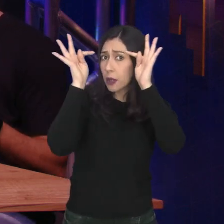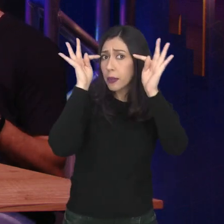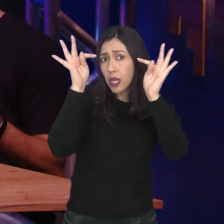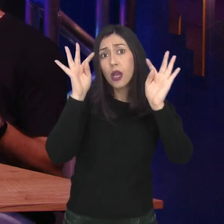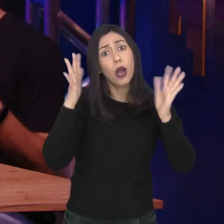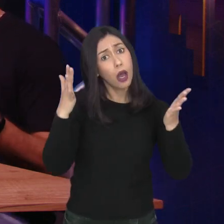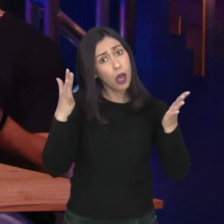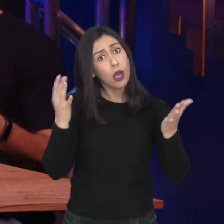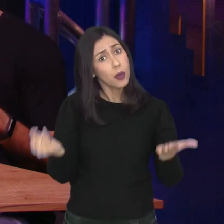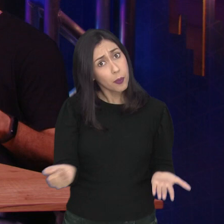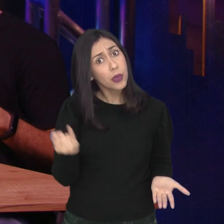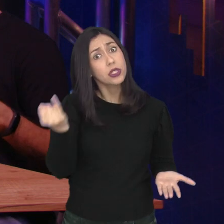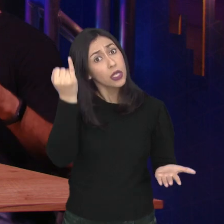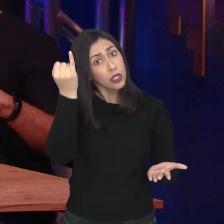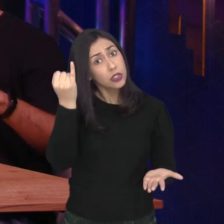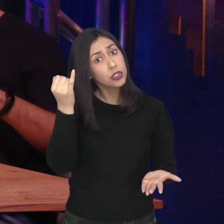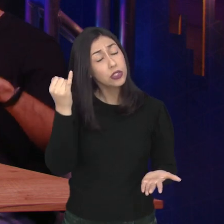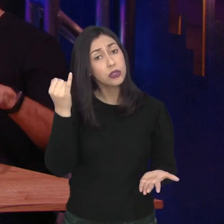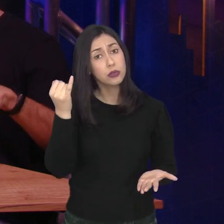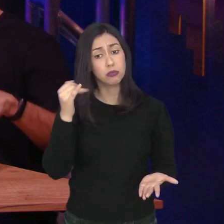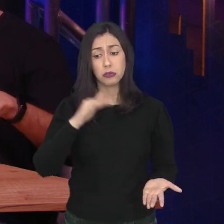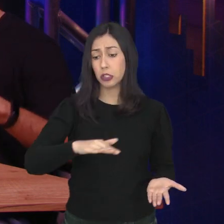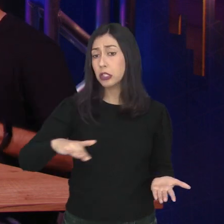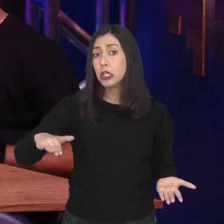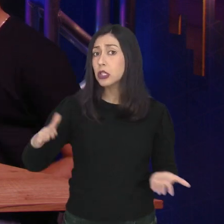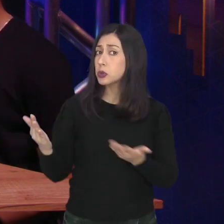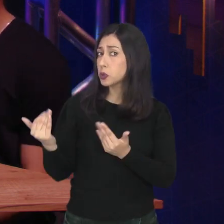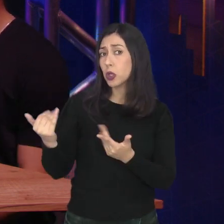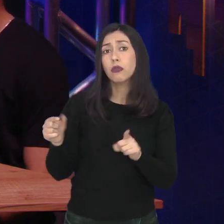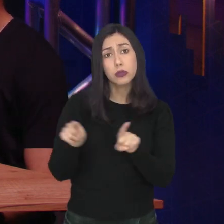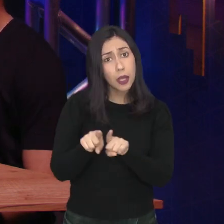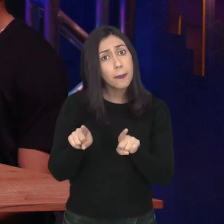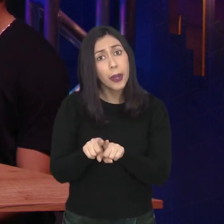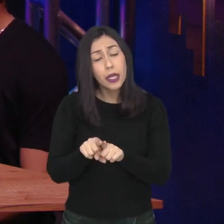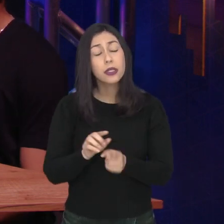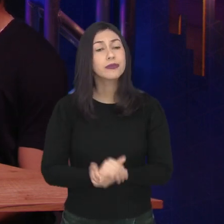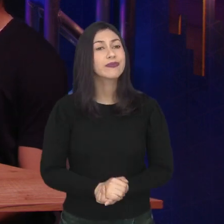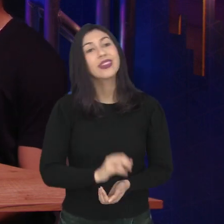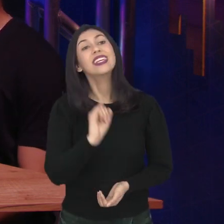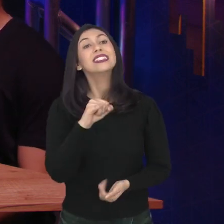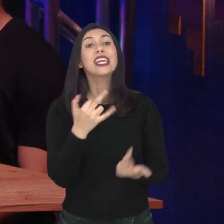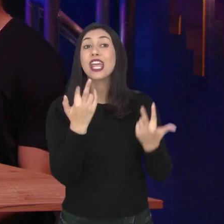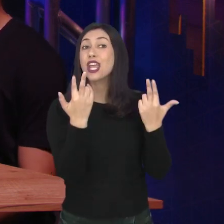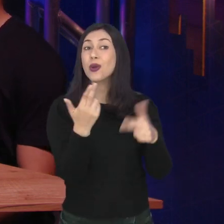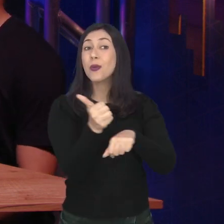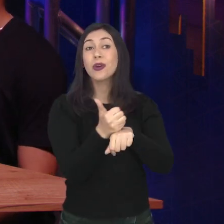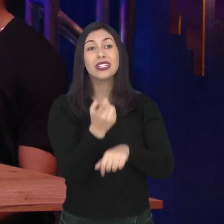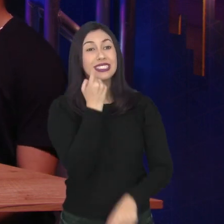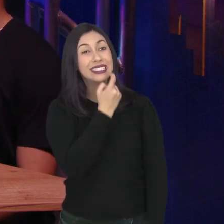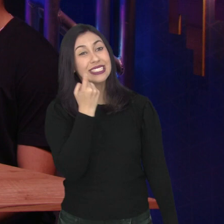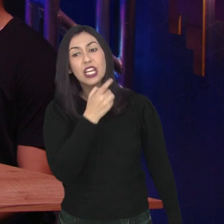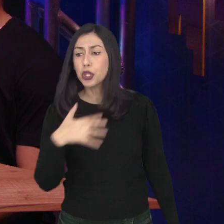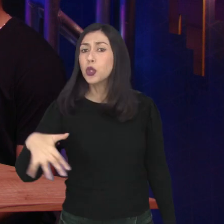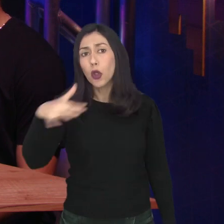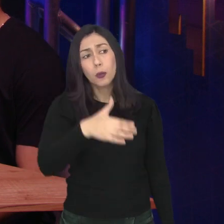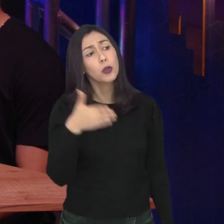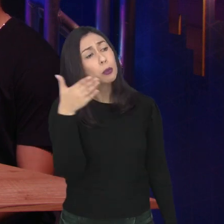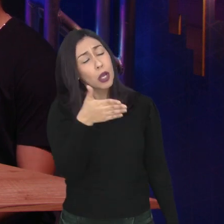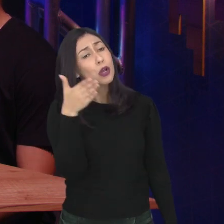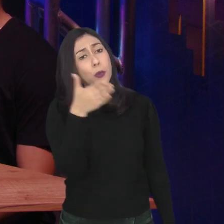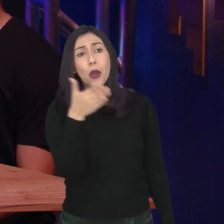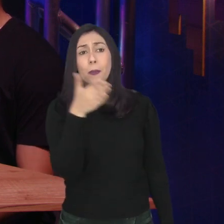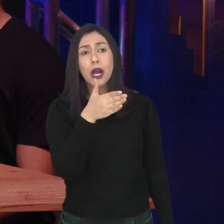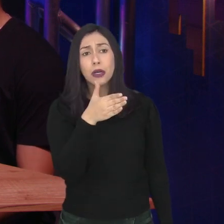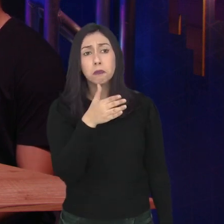Terapia, cara, tem terapia para vocês e para as pessoas mais jovens. Isso, terapia devia ser igual um dentista. Todo mundo tem que ir de tempos